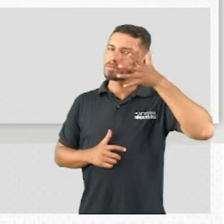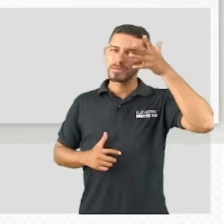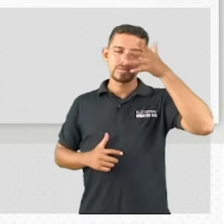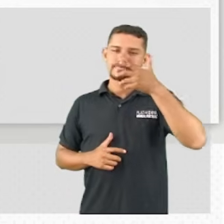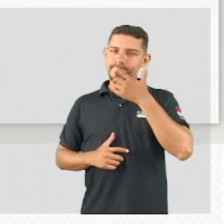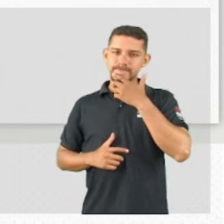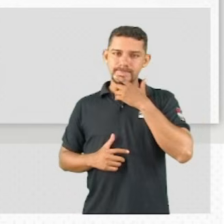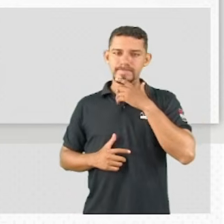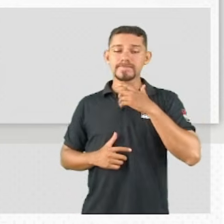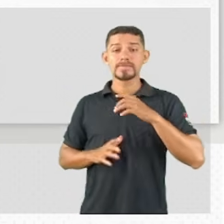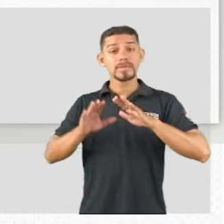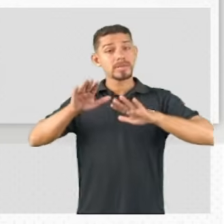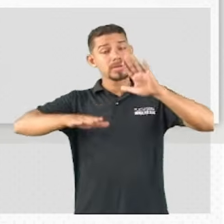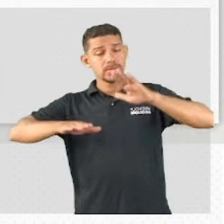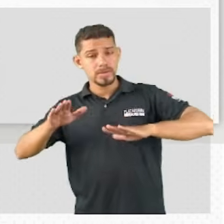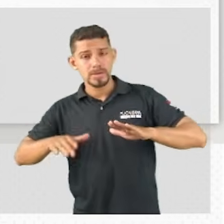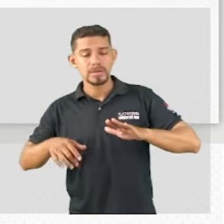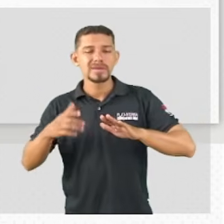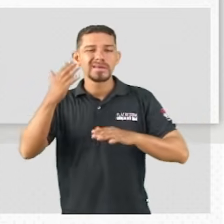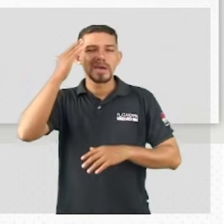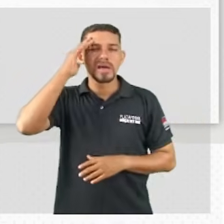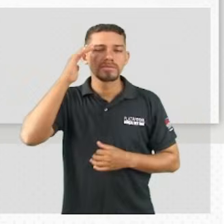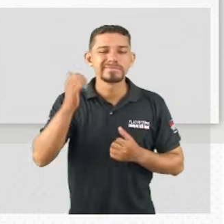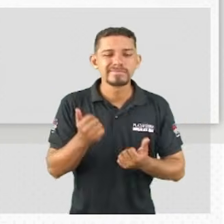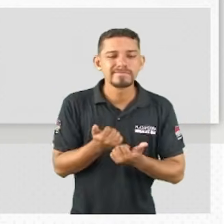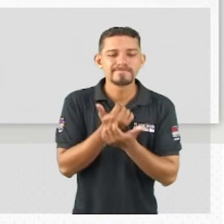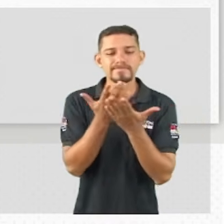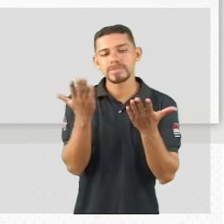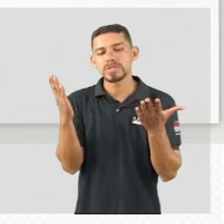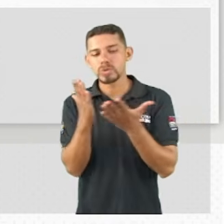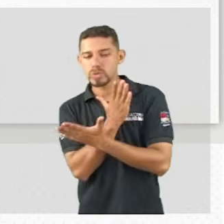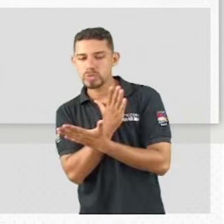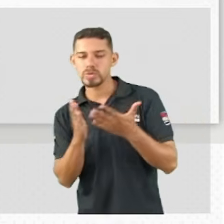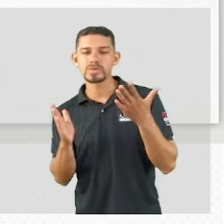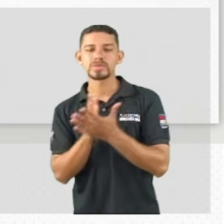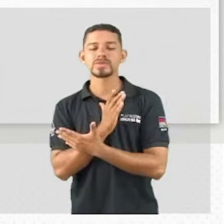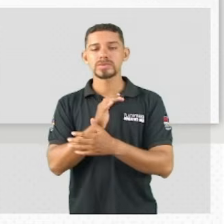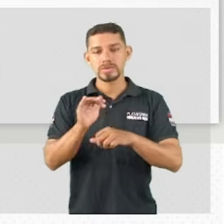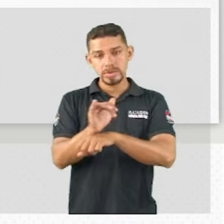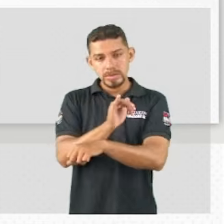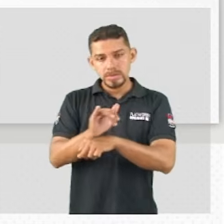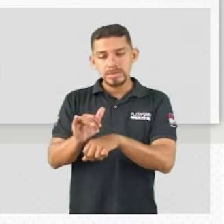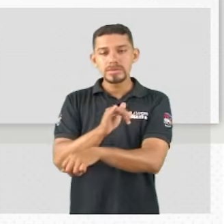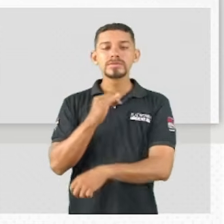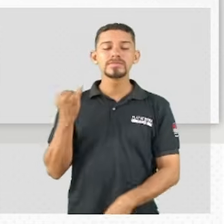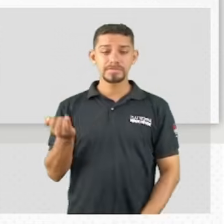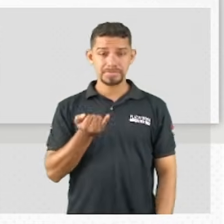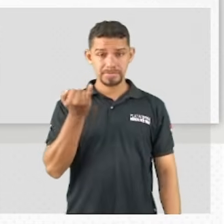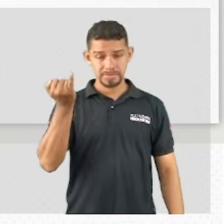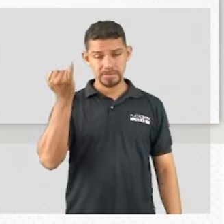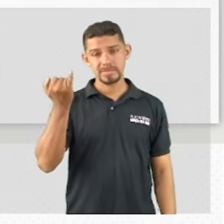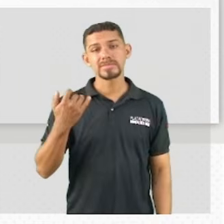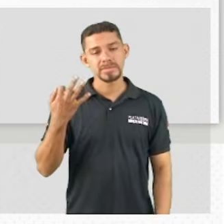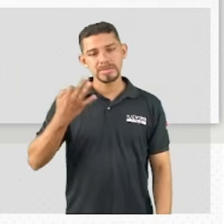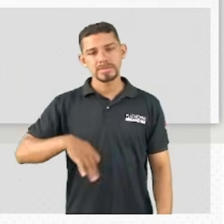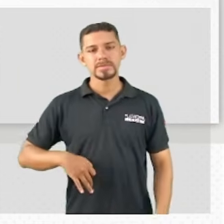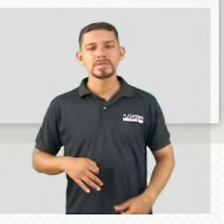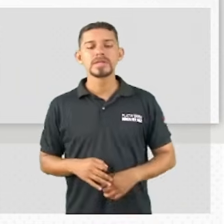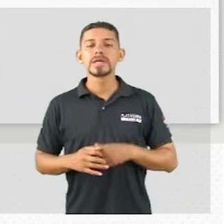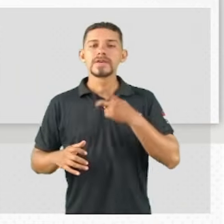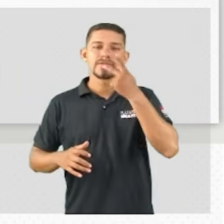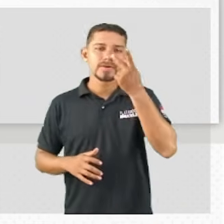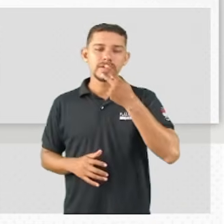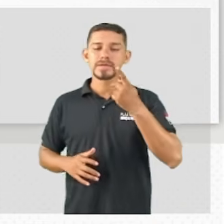em razão disso, a gente destaca aqui para vocês algumas estratégias que são importantes considerar quando a gente fala